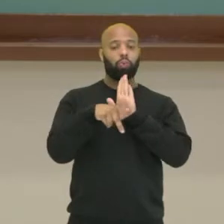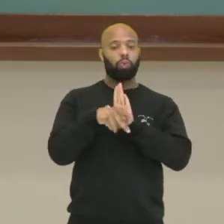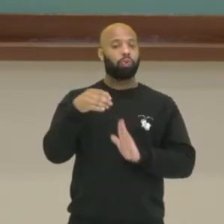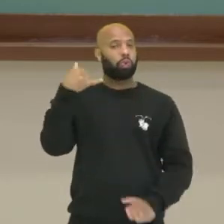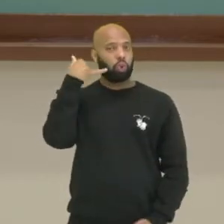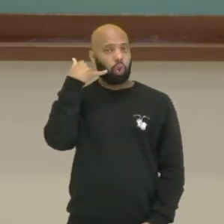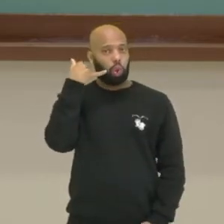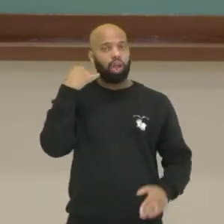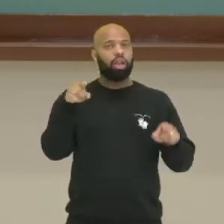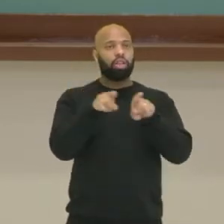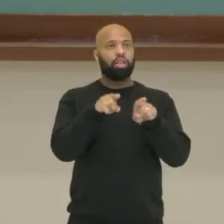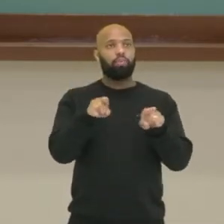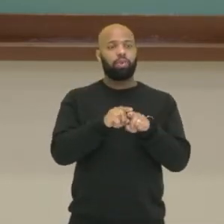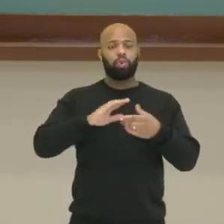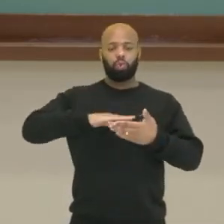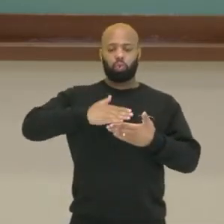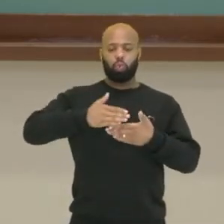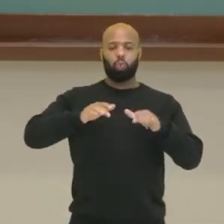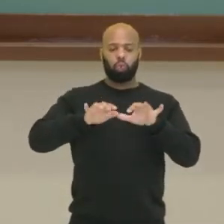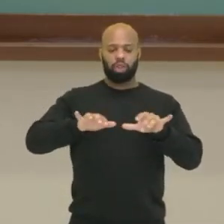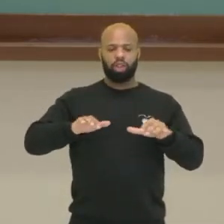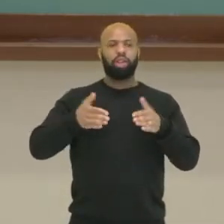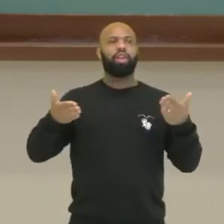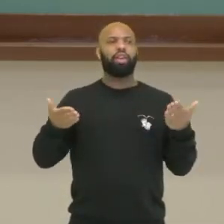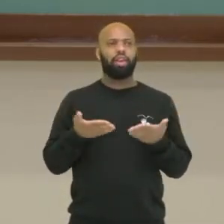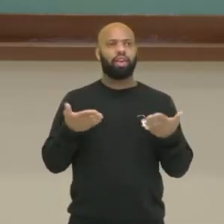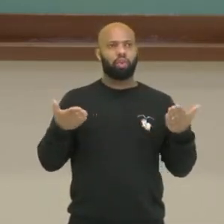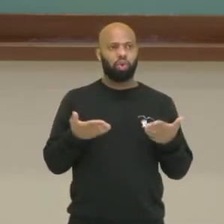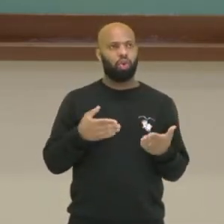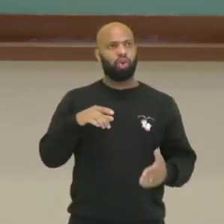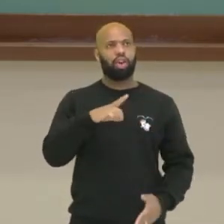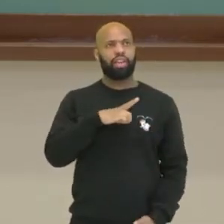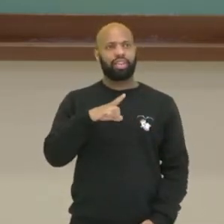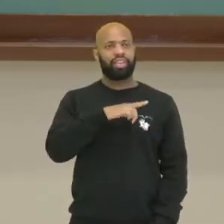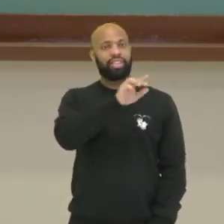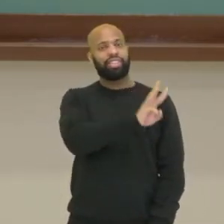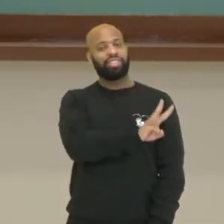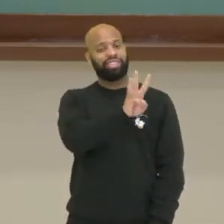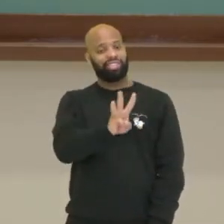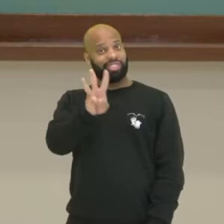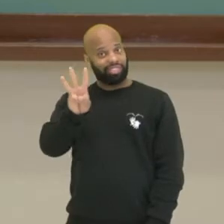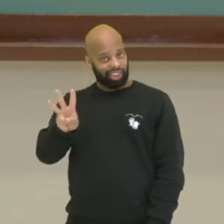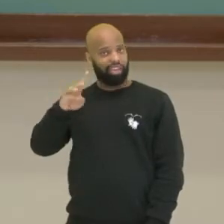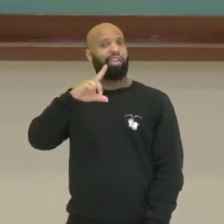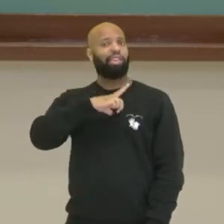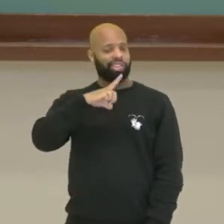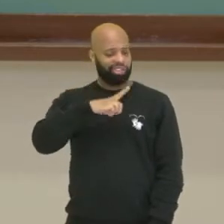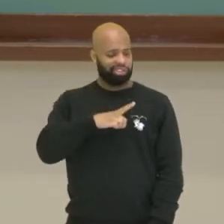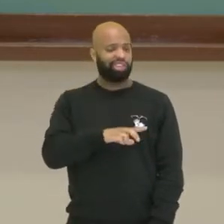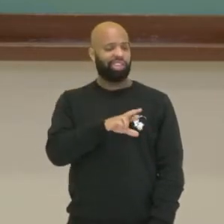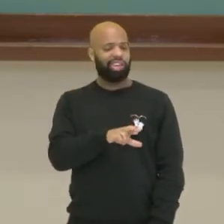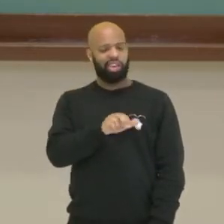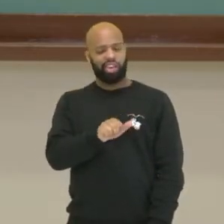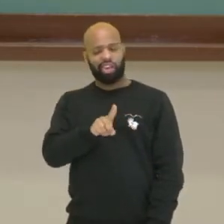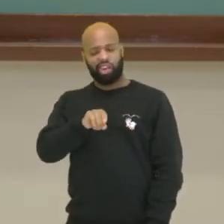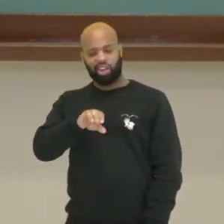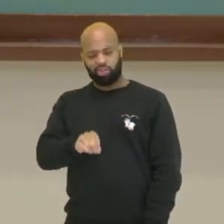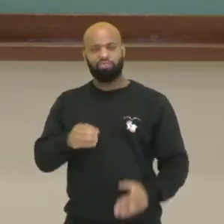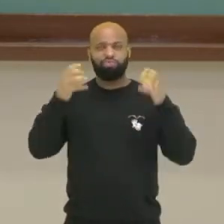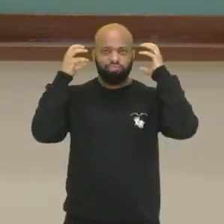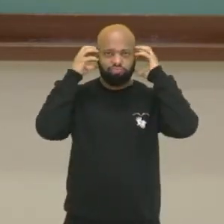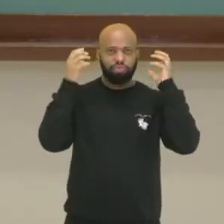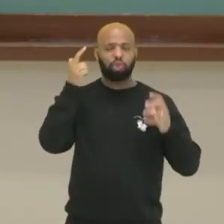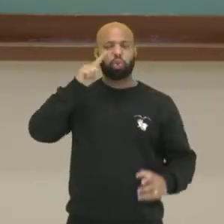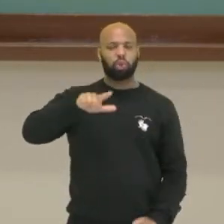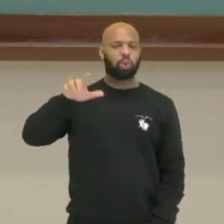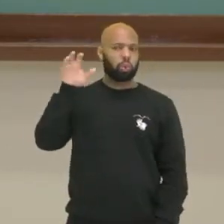sim. Os rádios hoje em dia modernizados têm sites e a partir destes sites você consegue ouvir